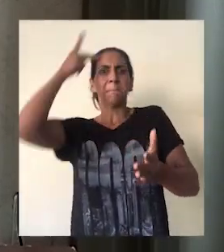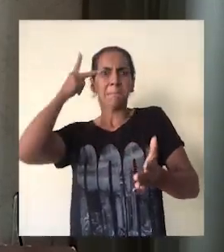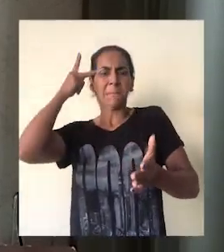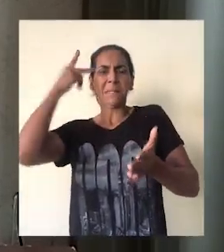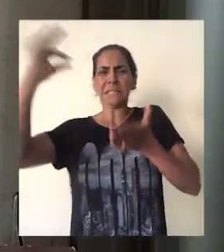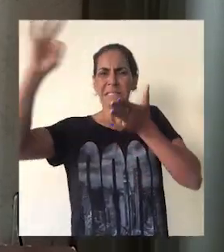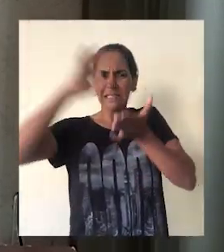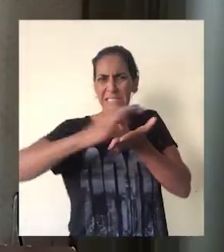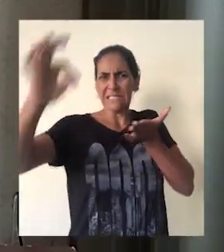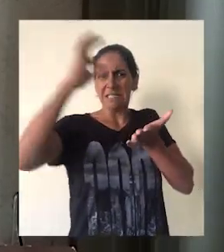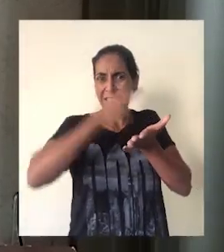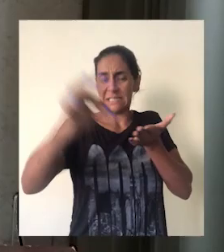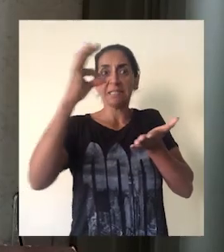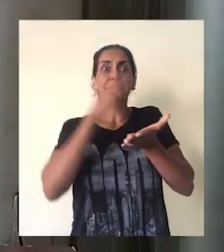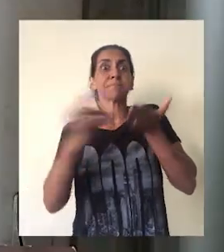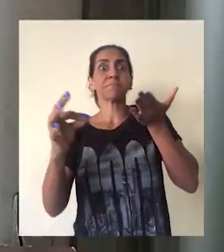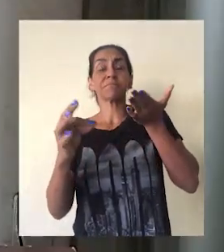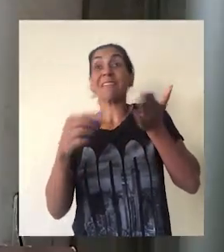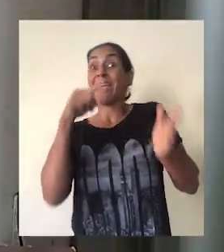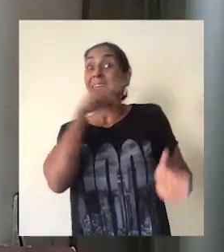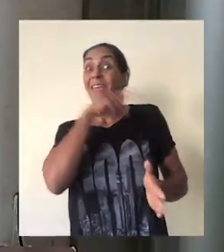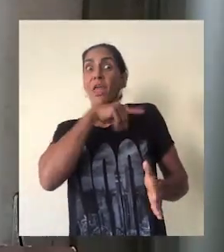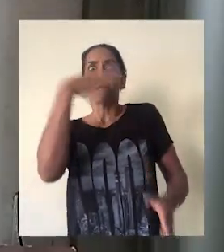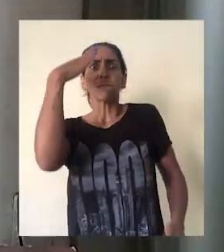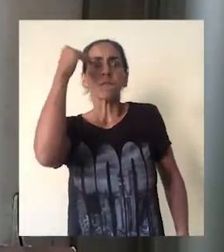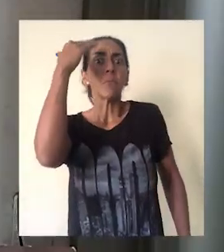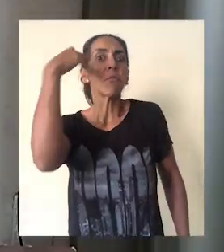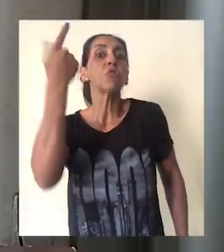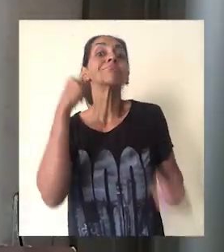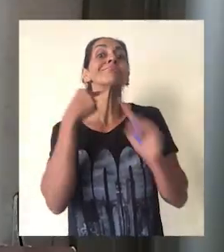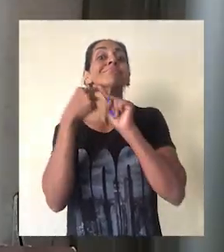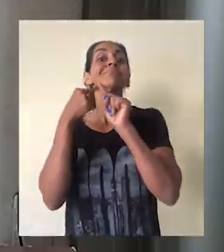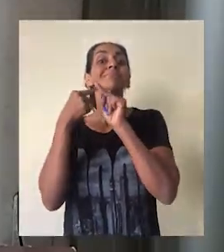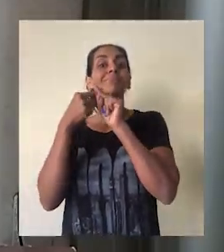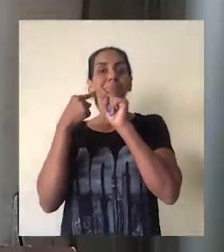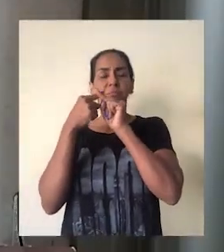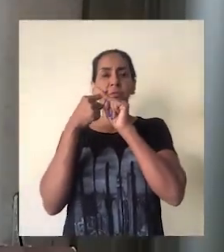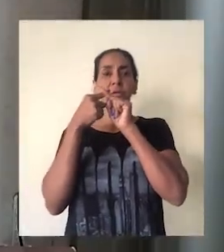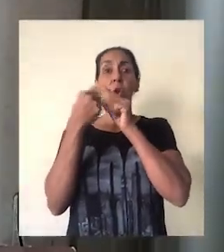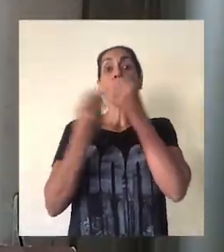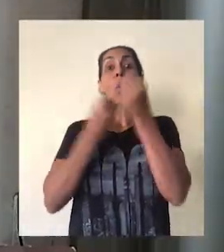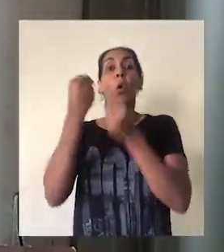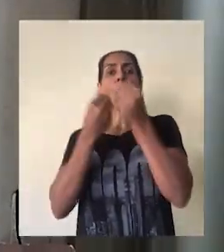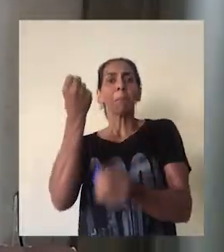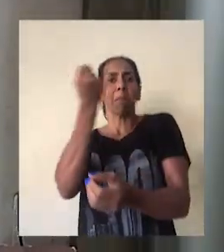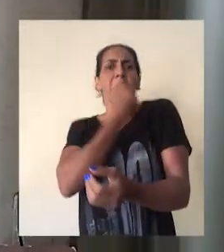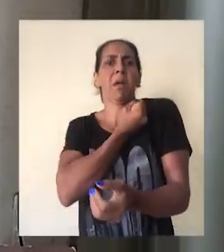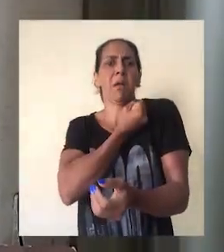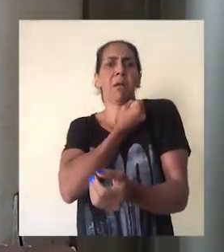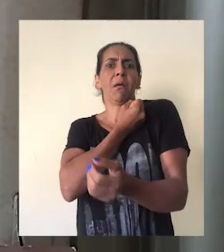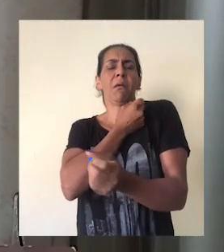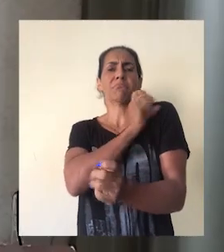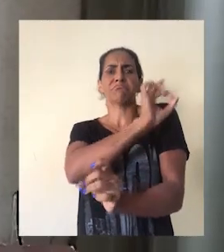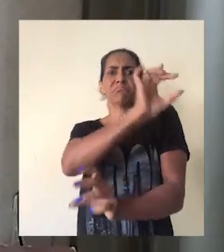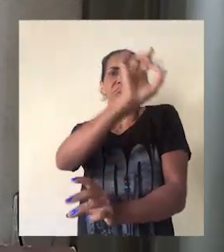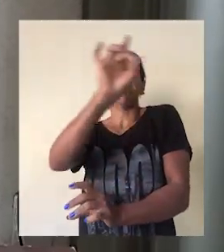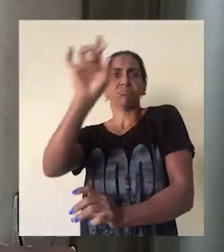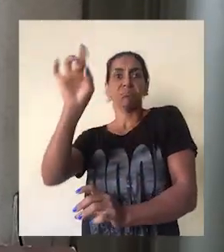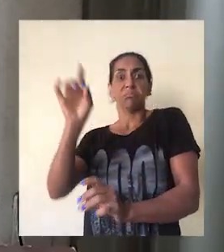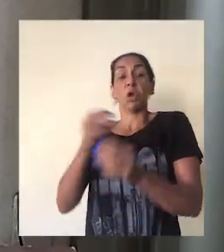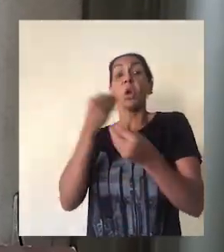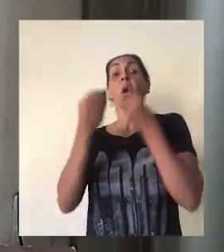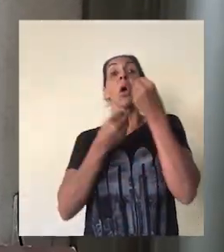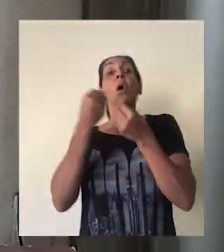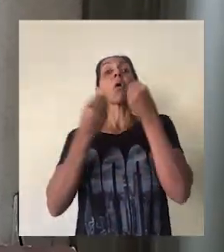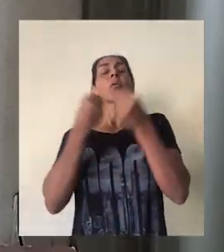forma sanguinária os seus inimigos. Ele ficou muito famoso, na verdade, por causa da forma que ele executava os seus inimigos,